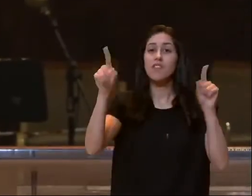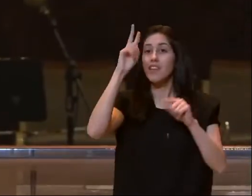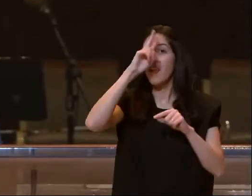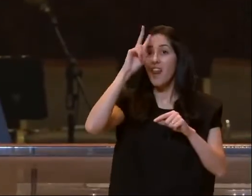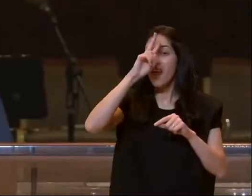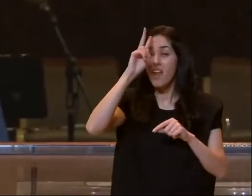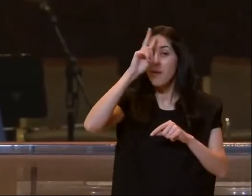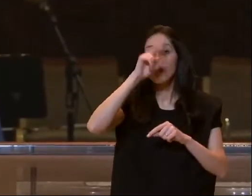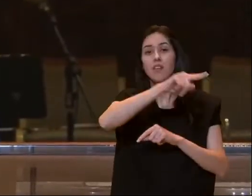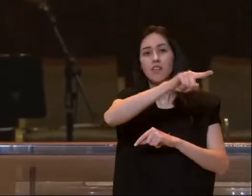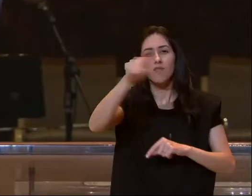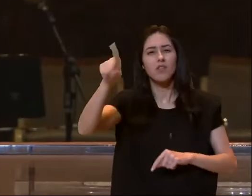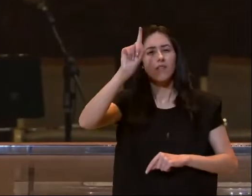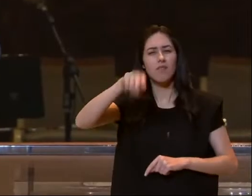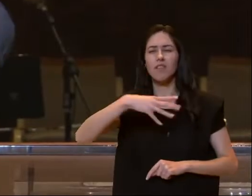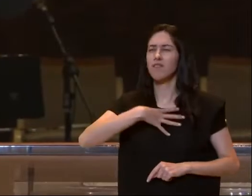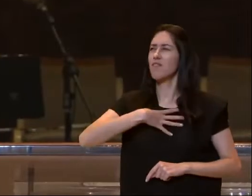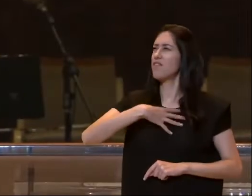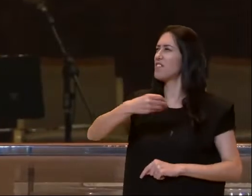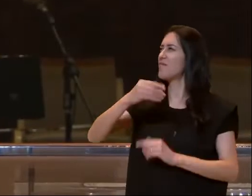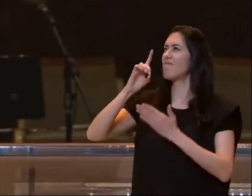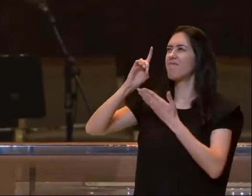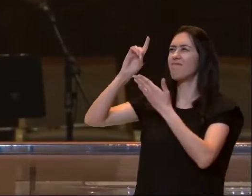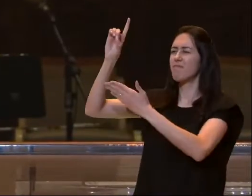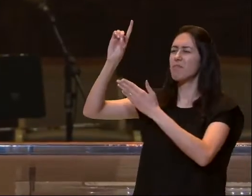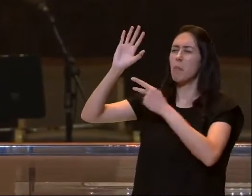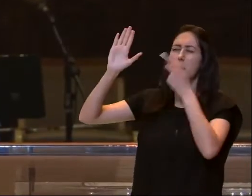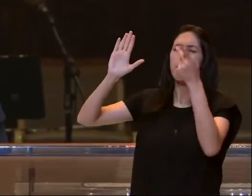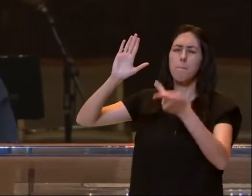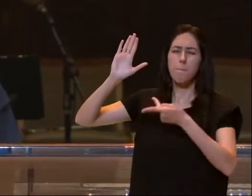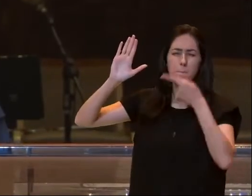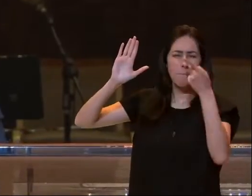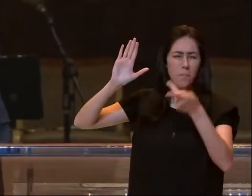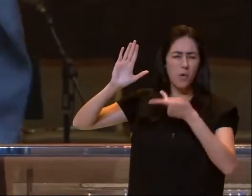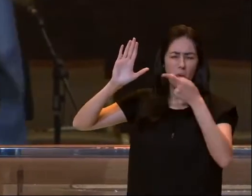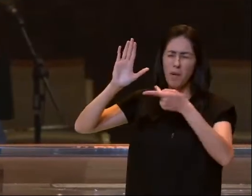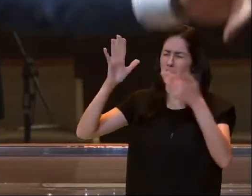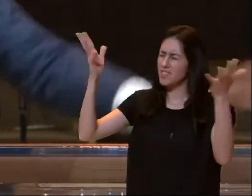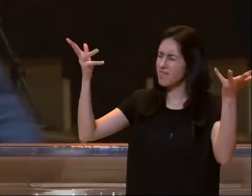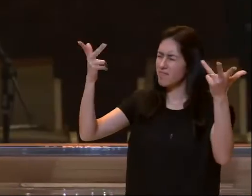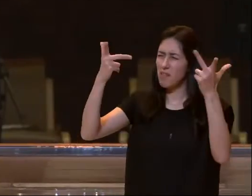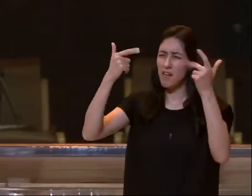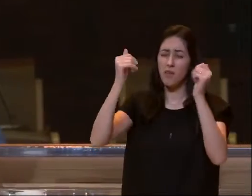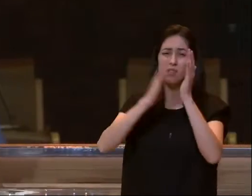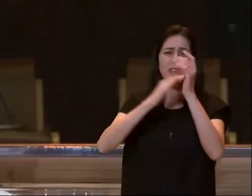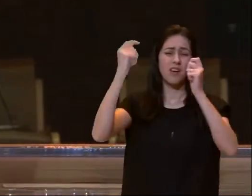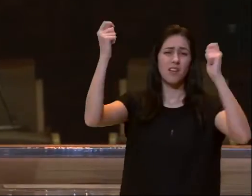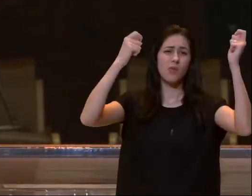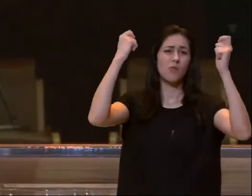um herdeiro de promessas que transcendem e vão além. Aleluia!